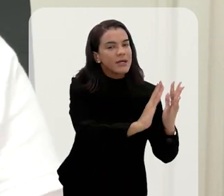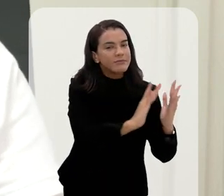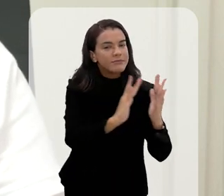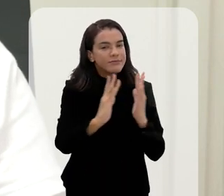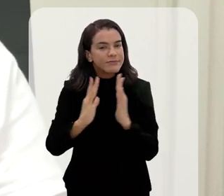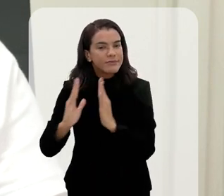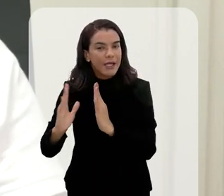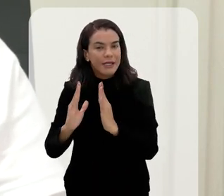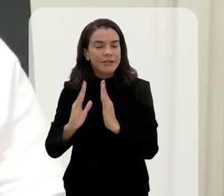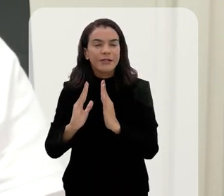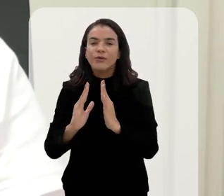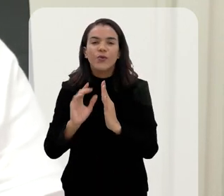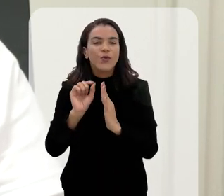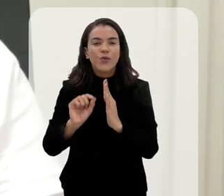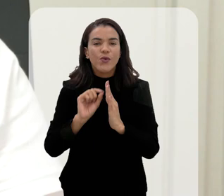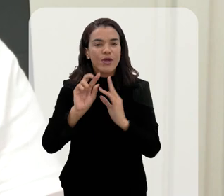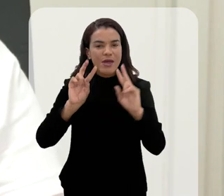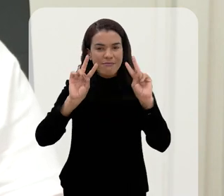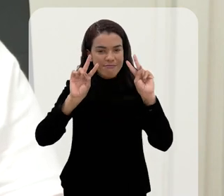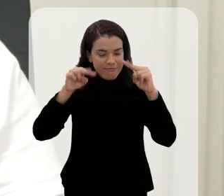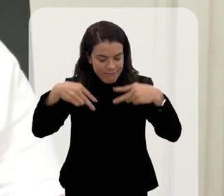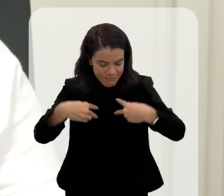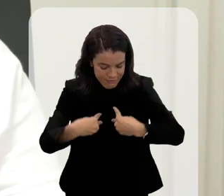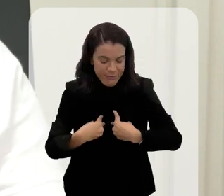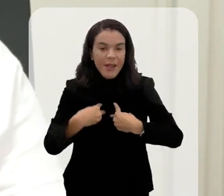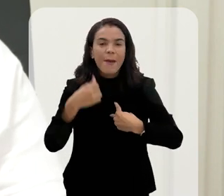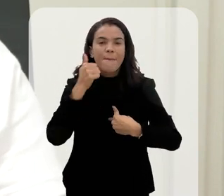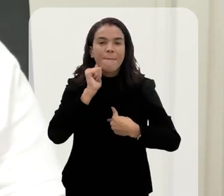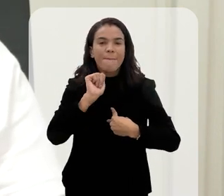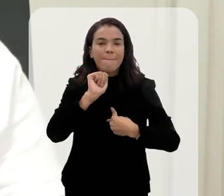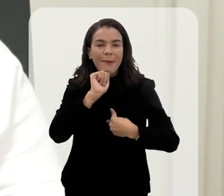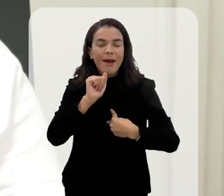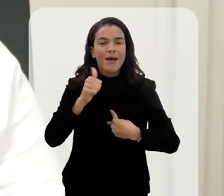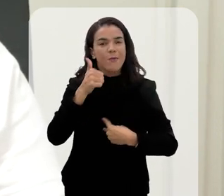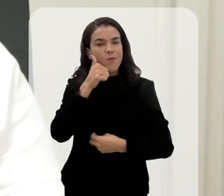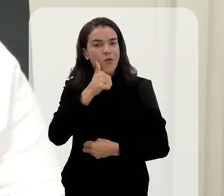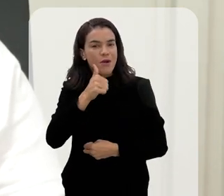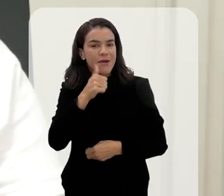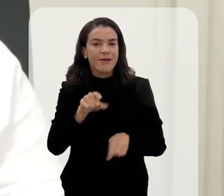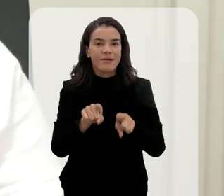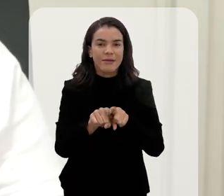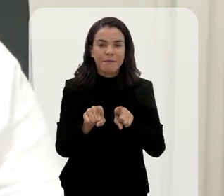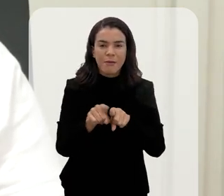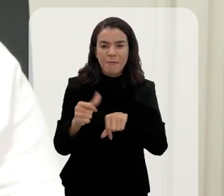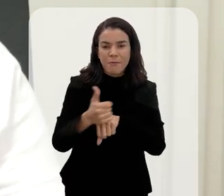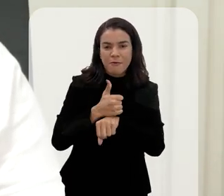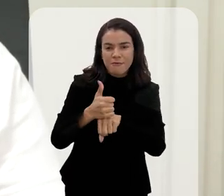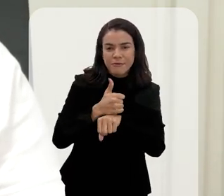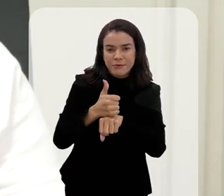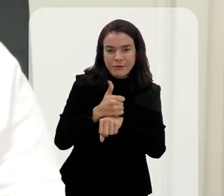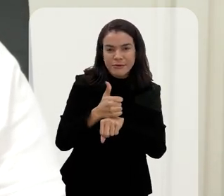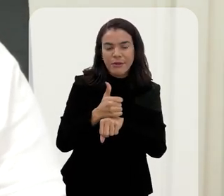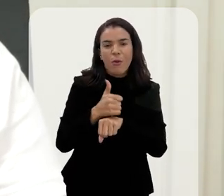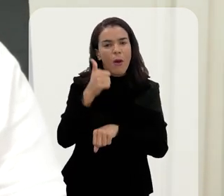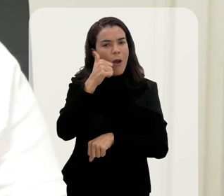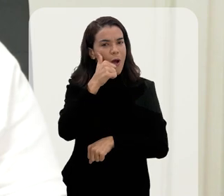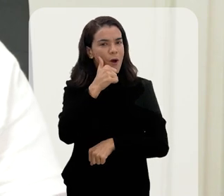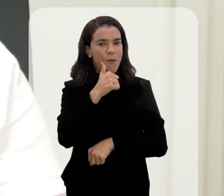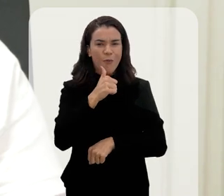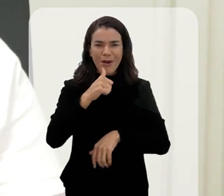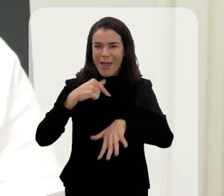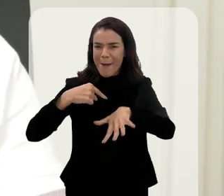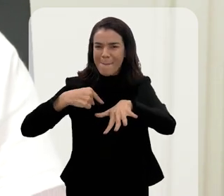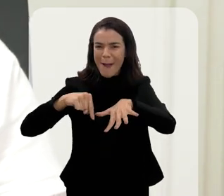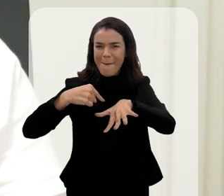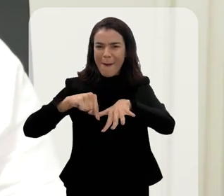passar por um processo de identificação dela enquanto mulher, enquanto mãe, enquanto profissional, enquanto